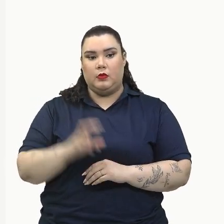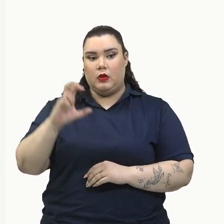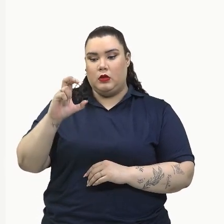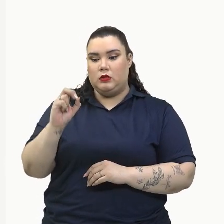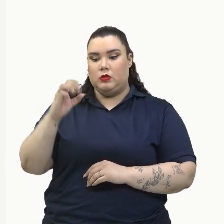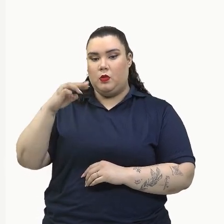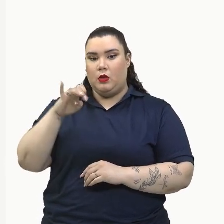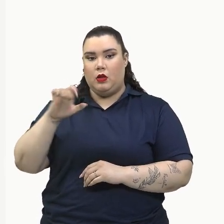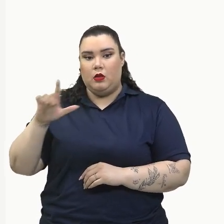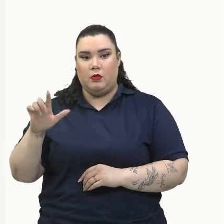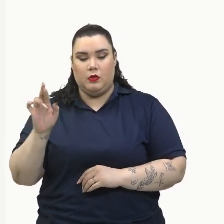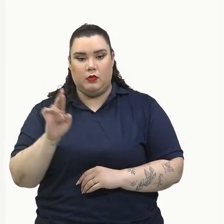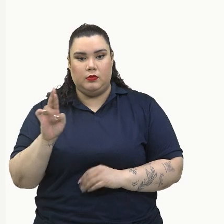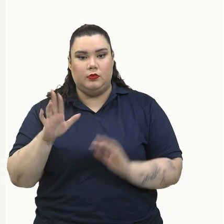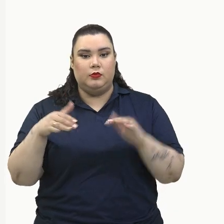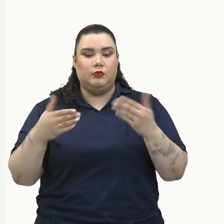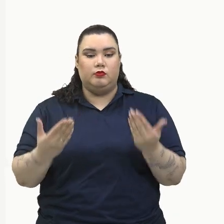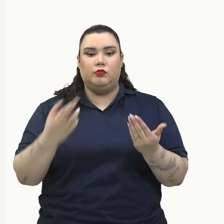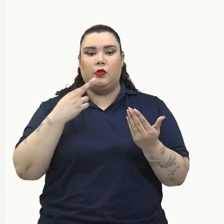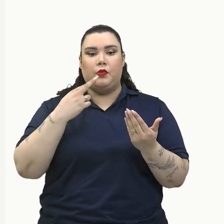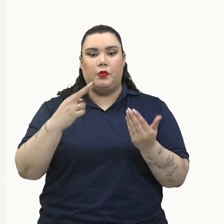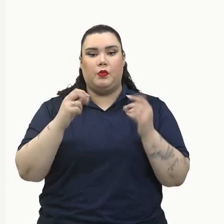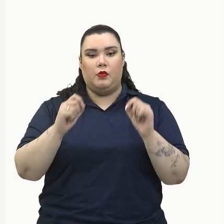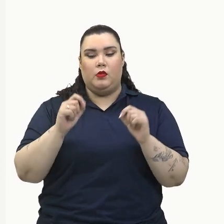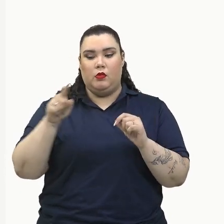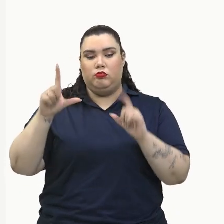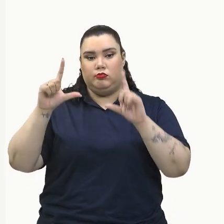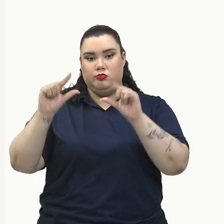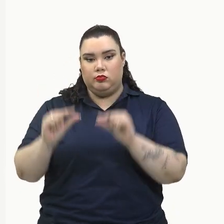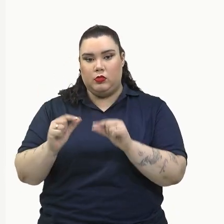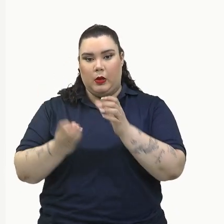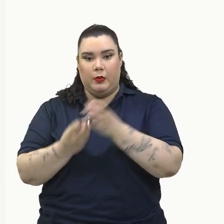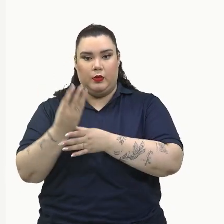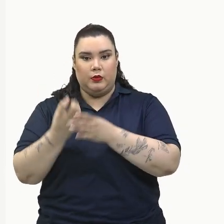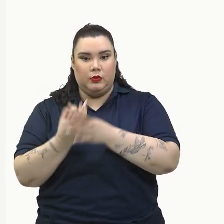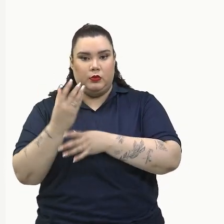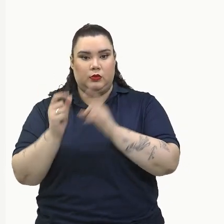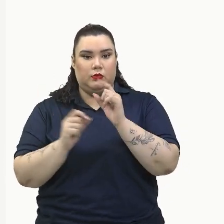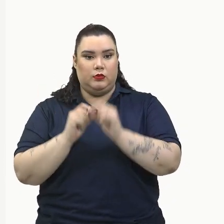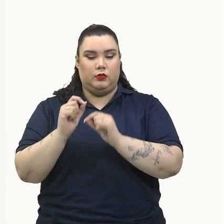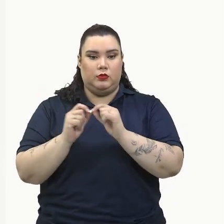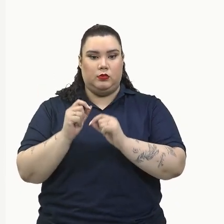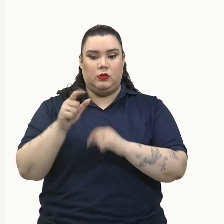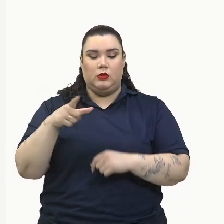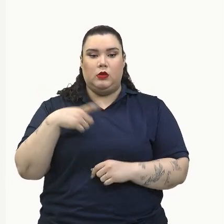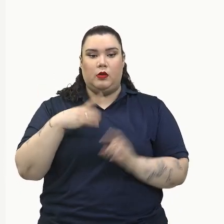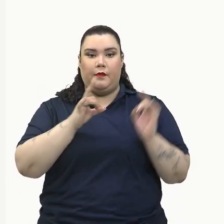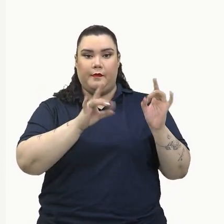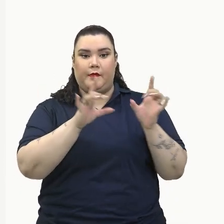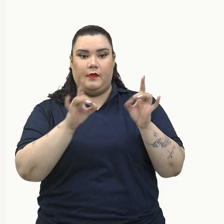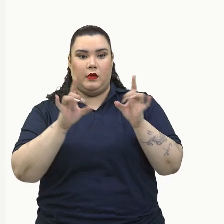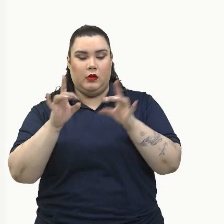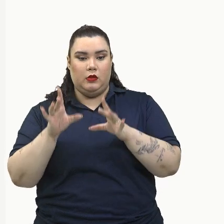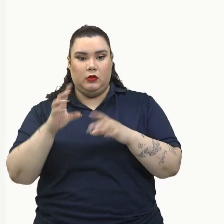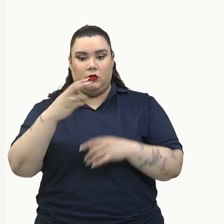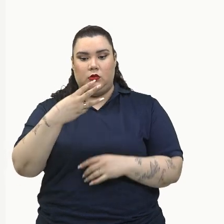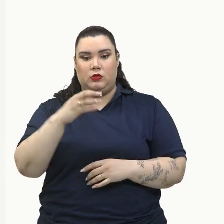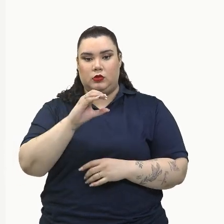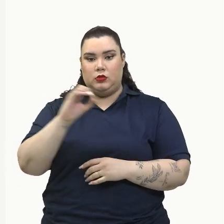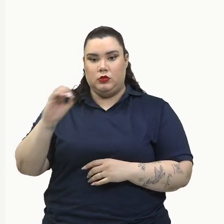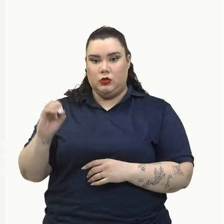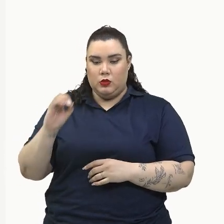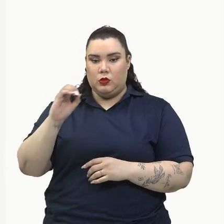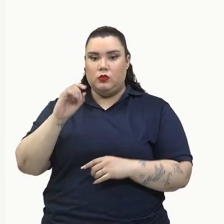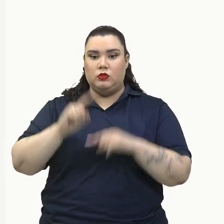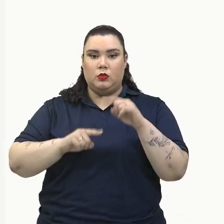50 mil reais. Aí a conclusão, a resposta. Portanto, o custo mínimo ocorre, né, quando é vendido o quê? 300